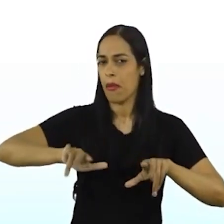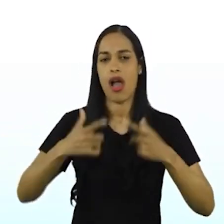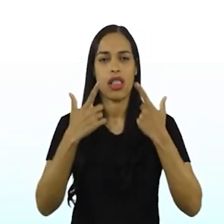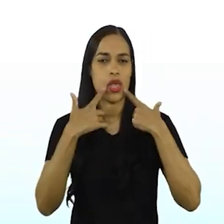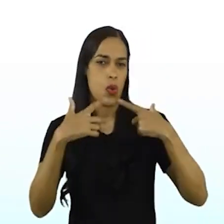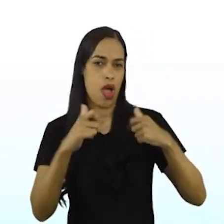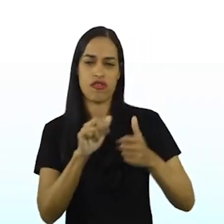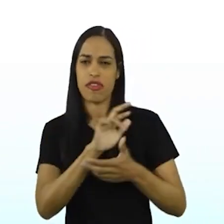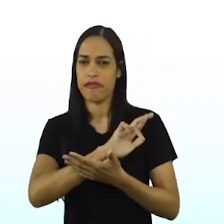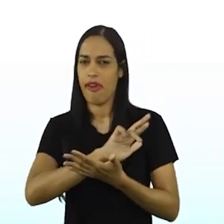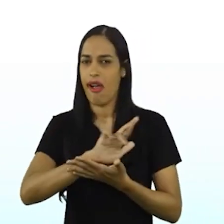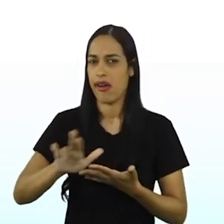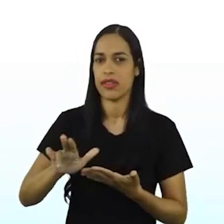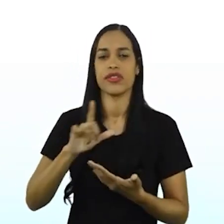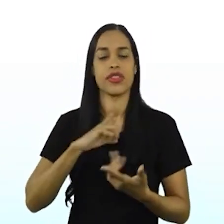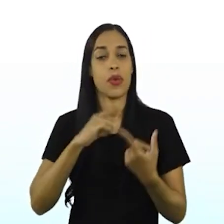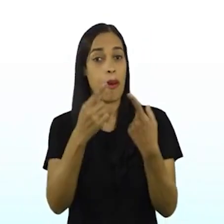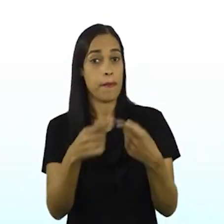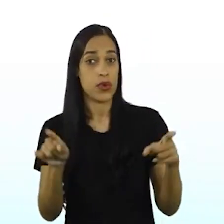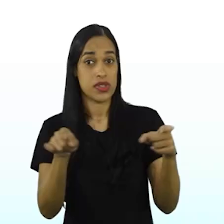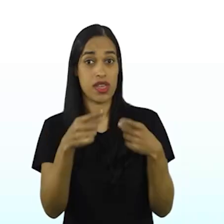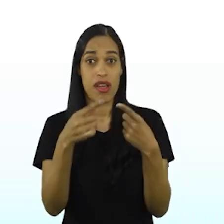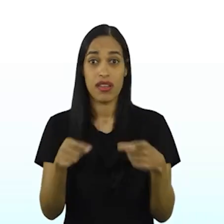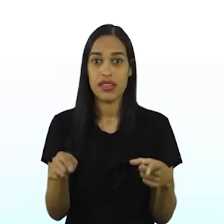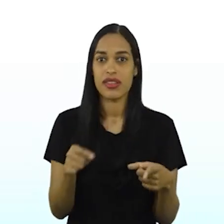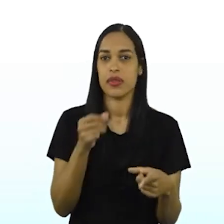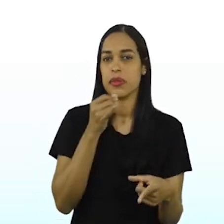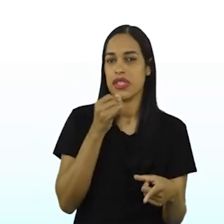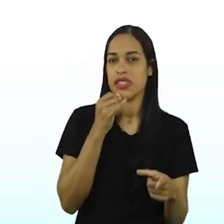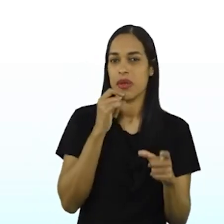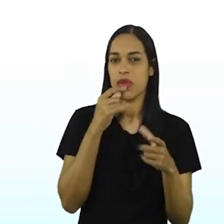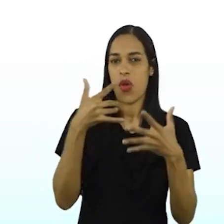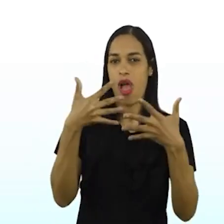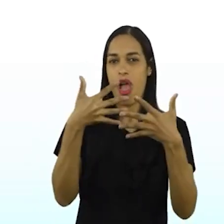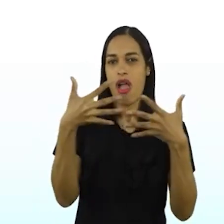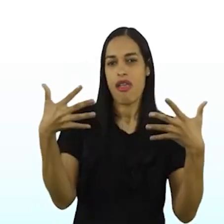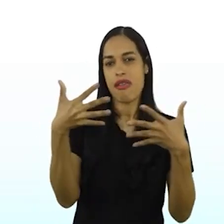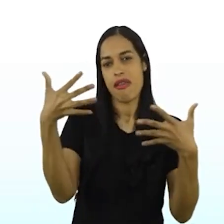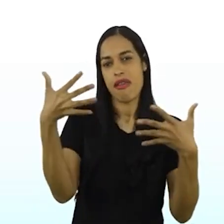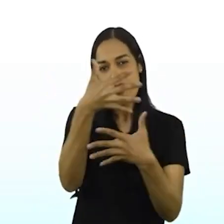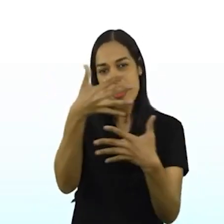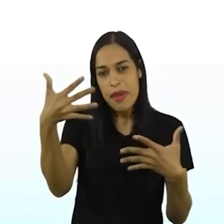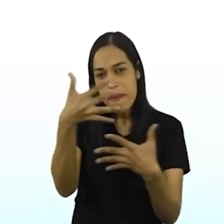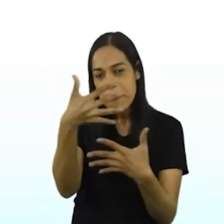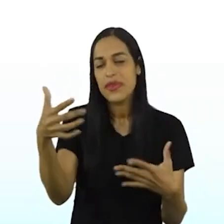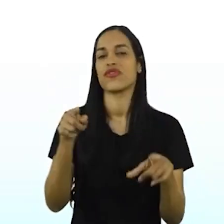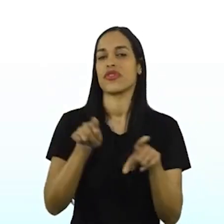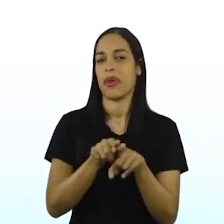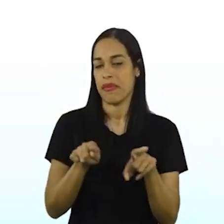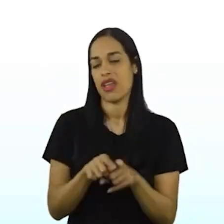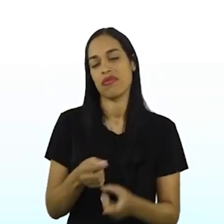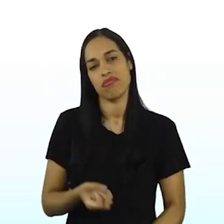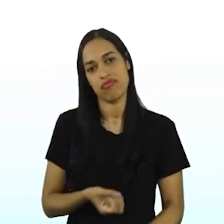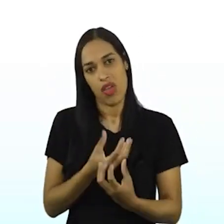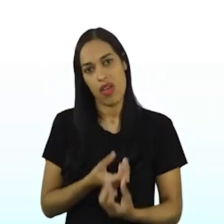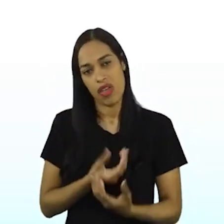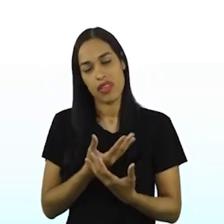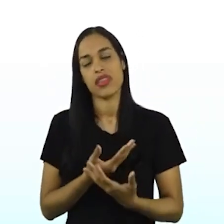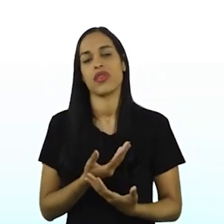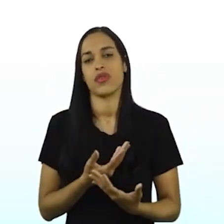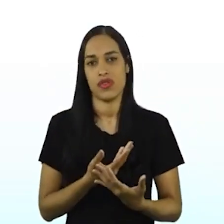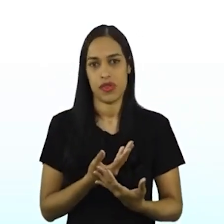própria onomatopeia, que traz uma musicalidade ao texto. O uso de rimas. Então, aí você encontra em textos